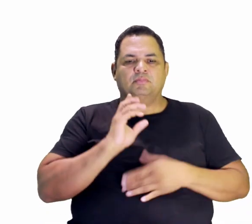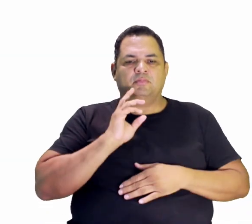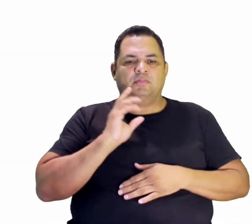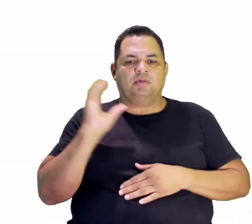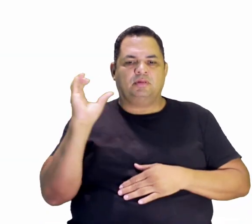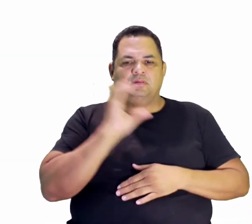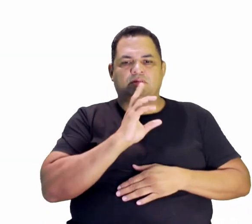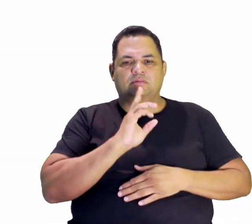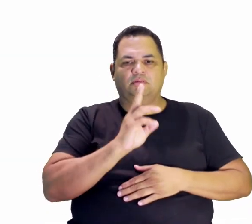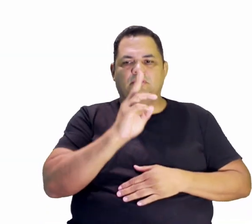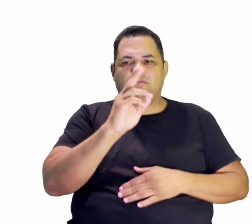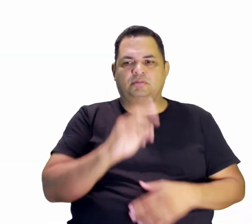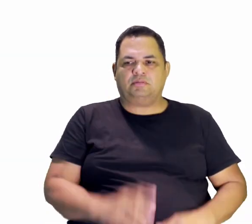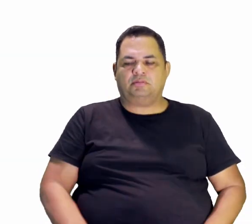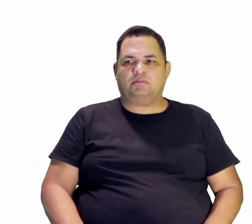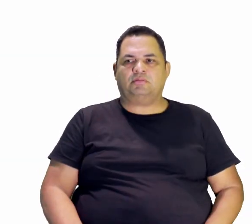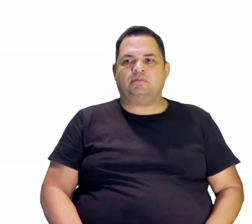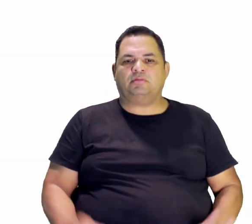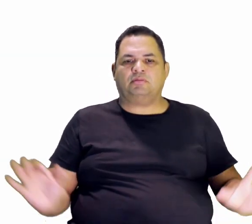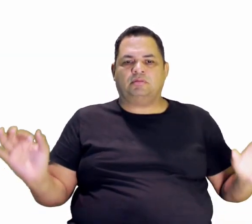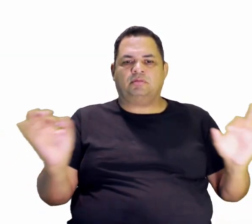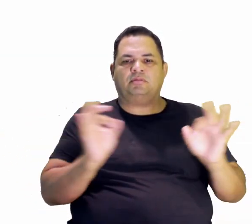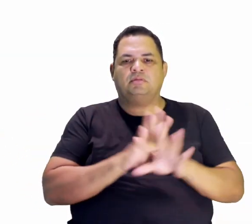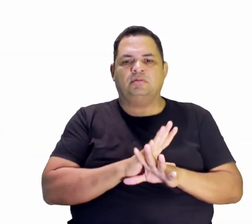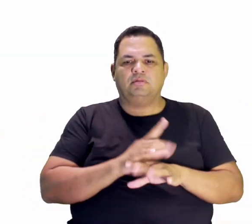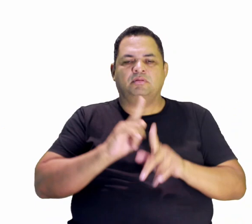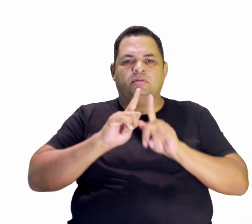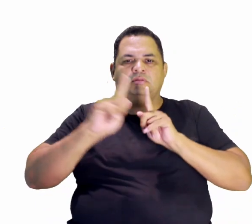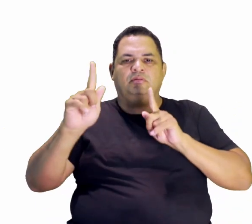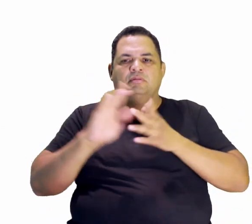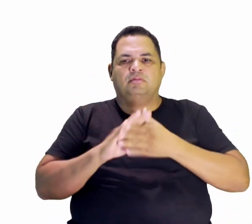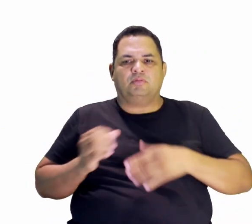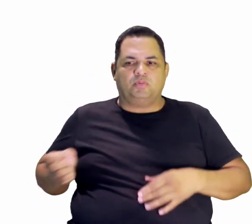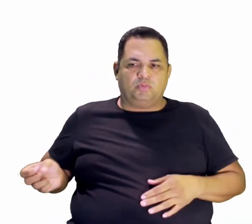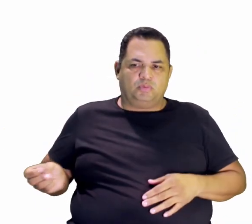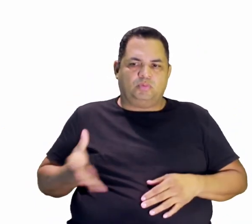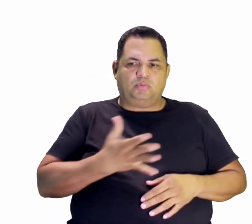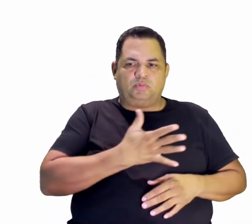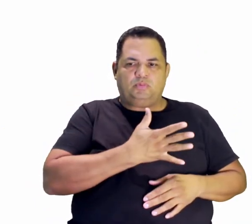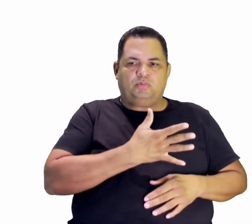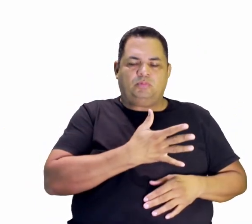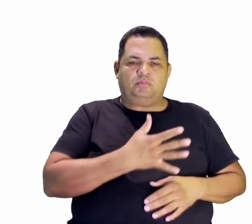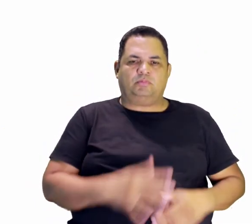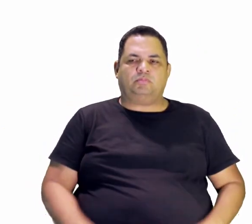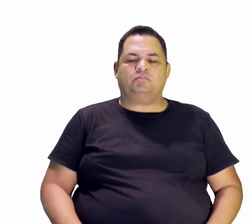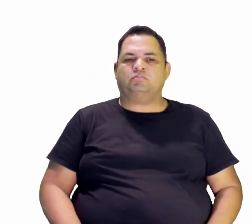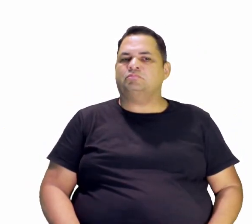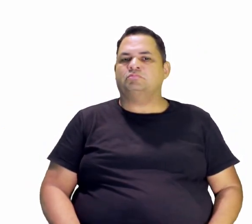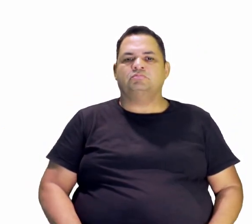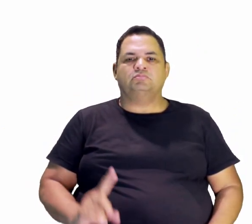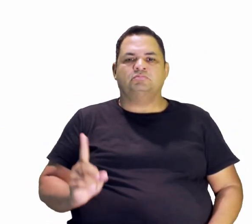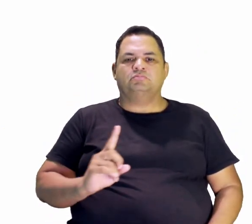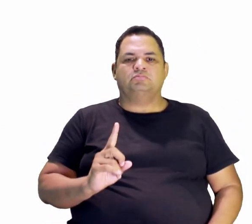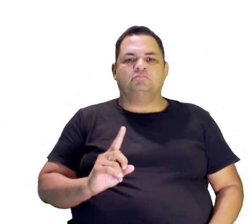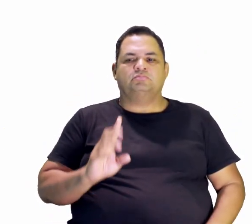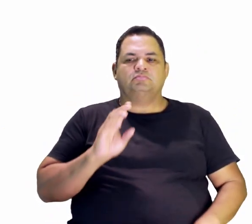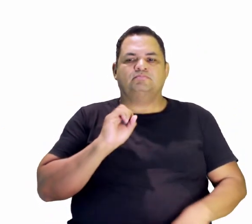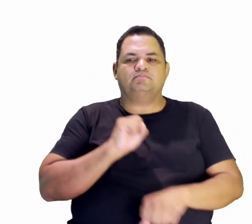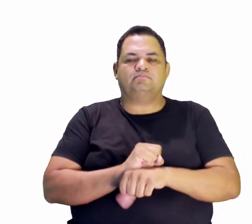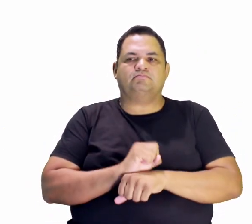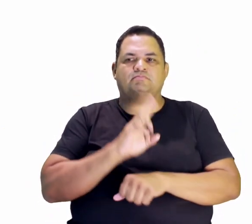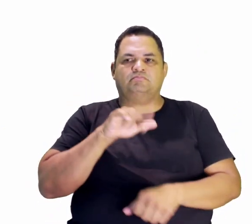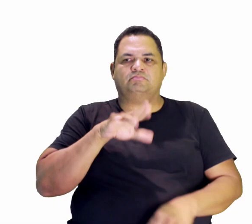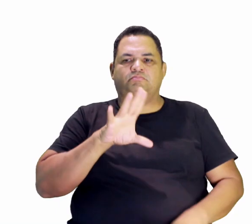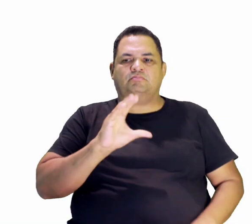constante. Conclusões de Galileu, soltou. Pronto, não para nunca.